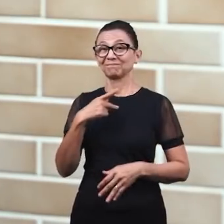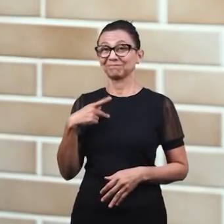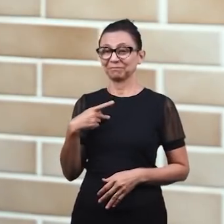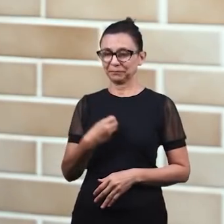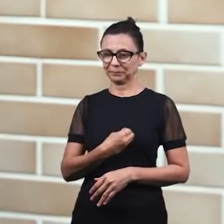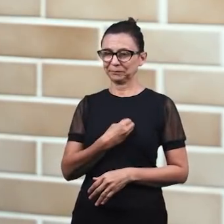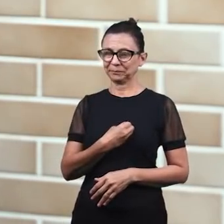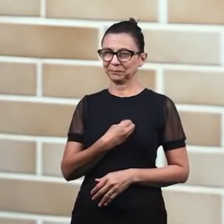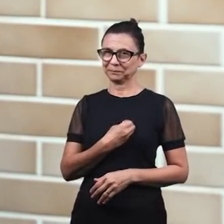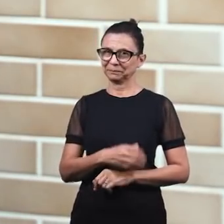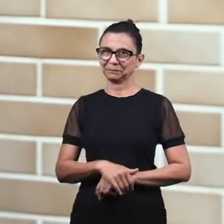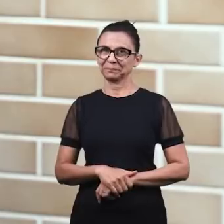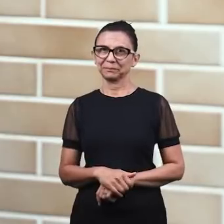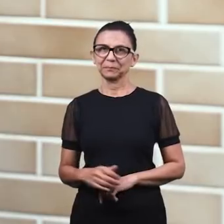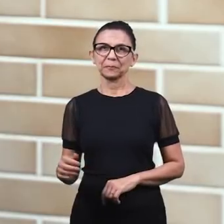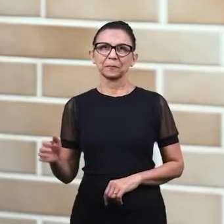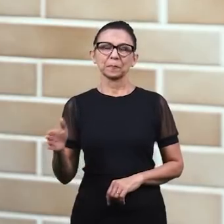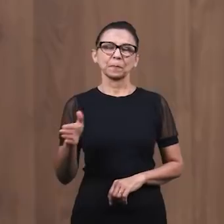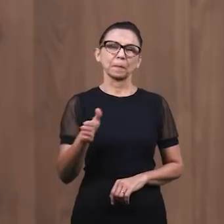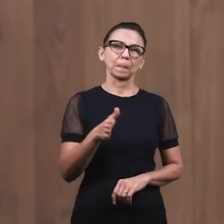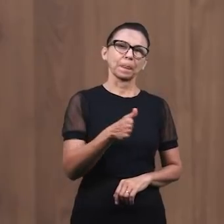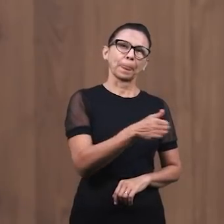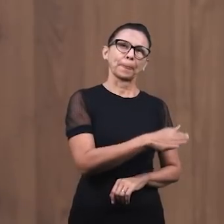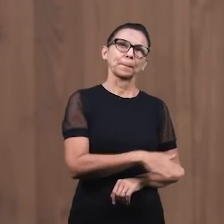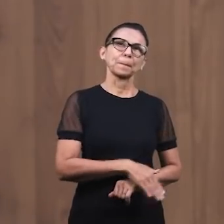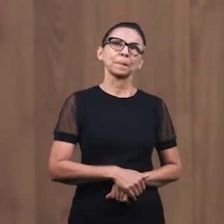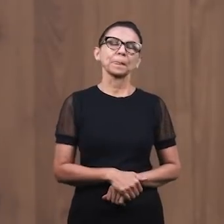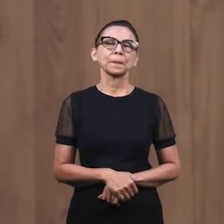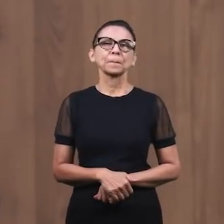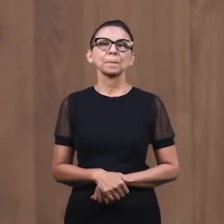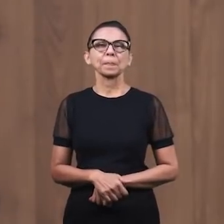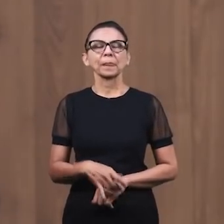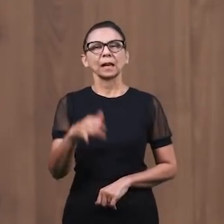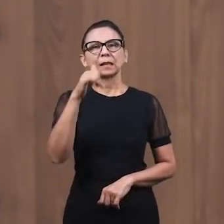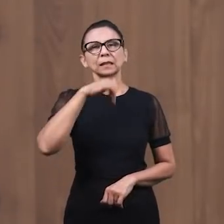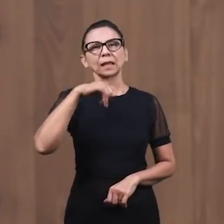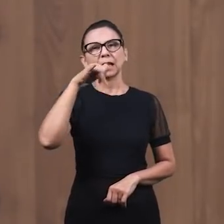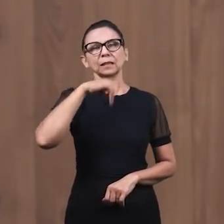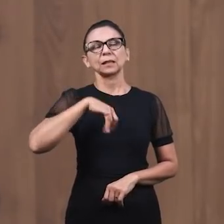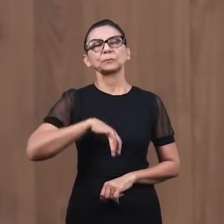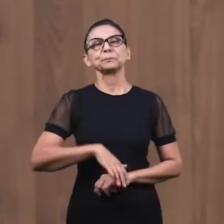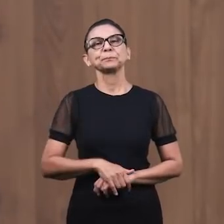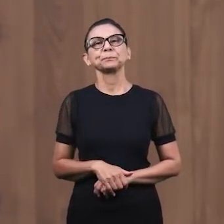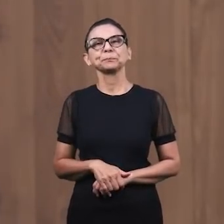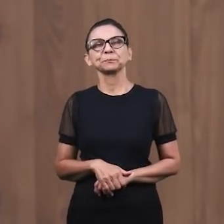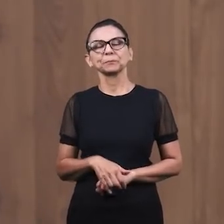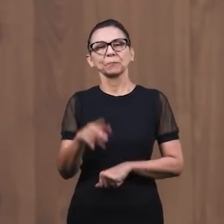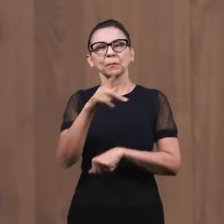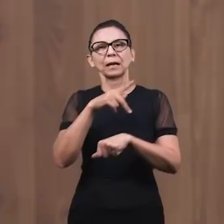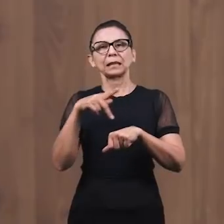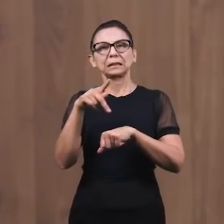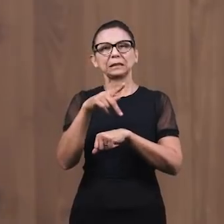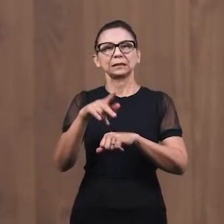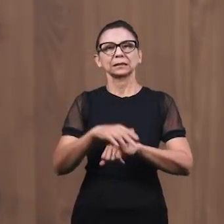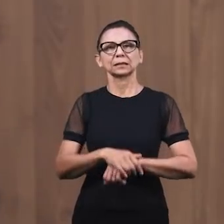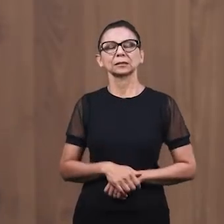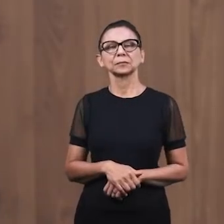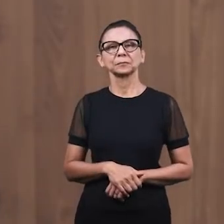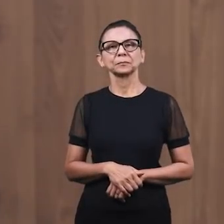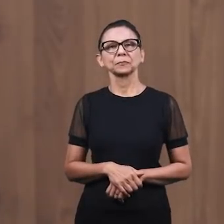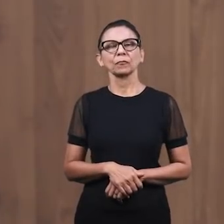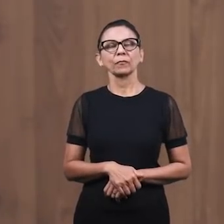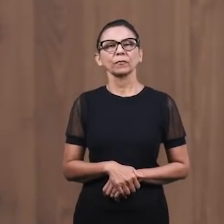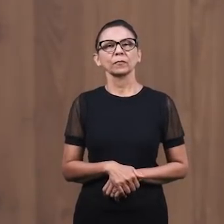Atler, pela sua participação. Agora, irmãos, nós iremos passar para a Itália. Iremos ali receber